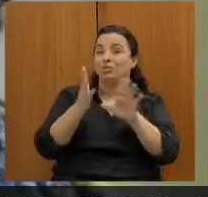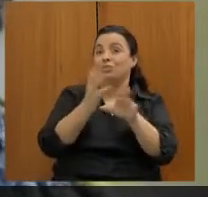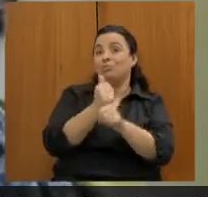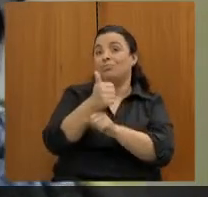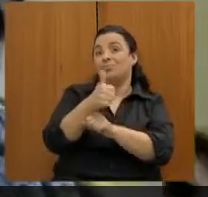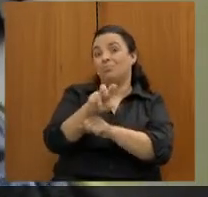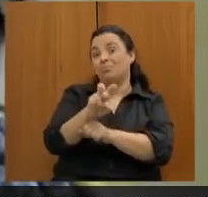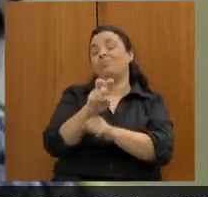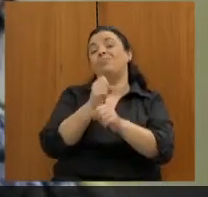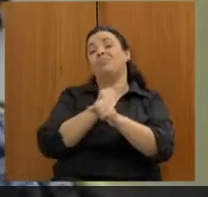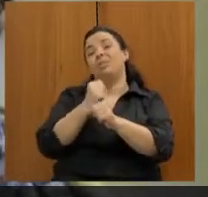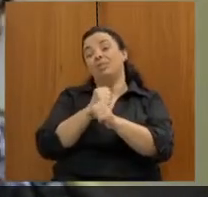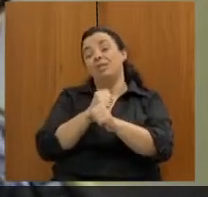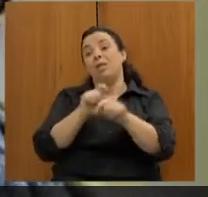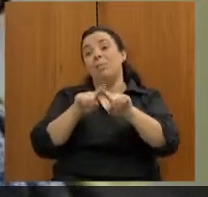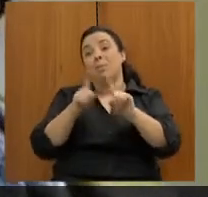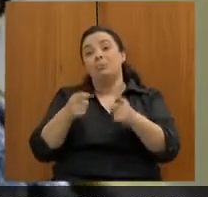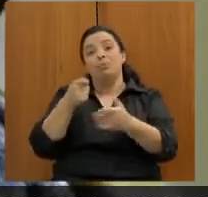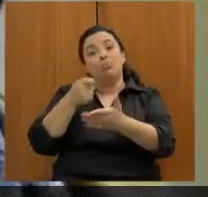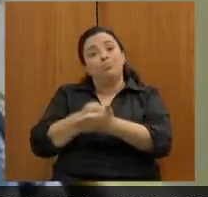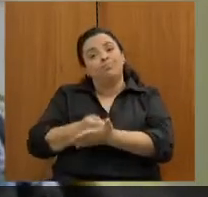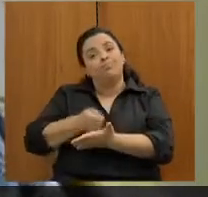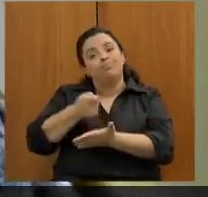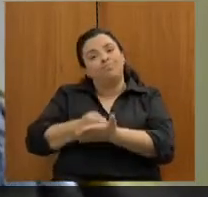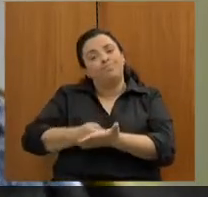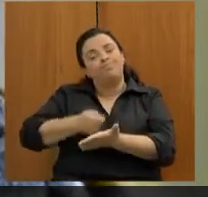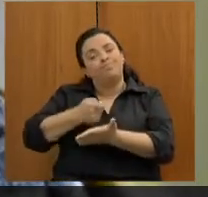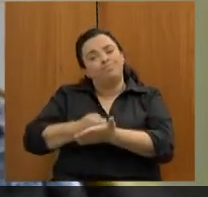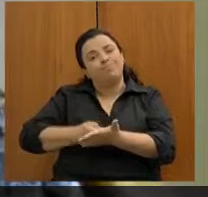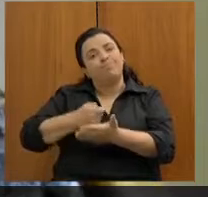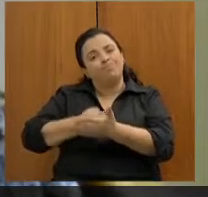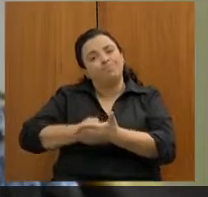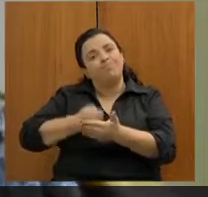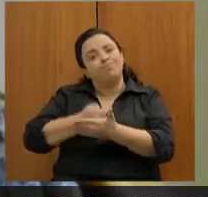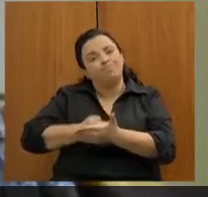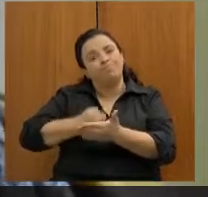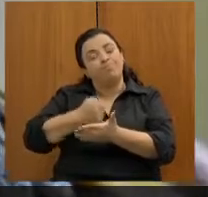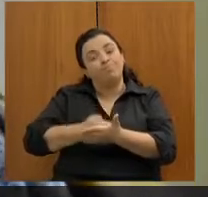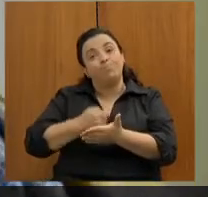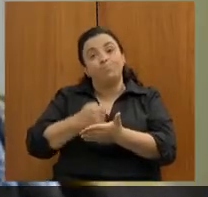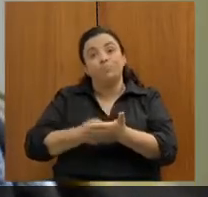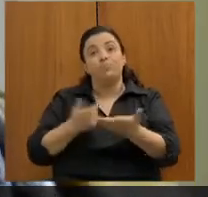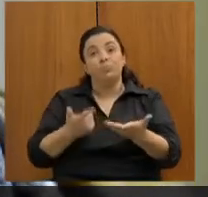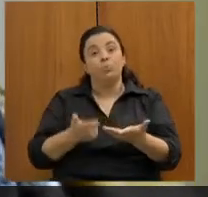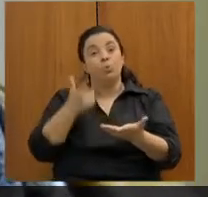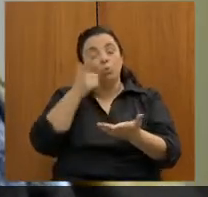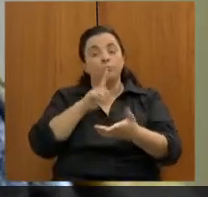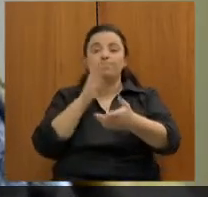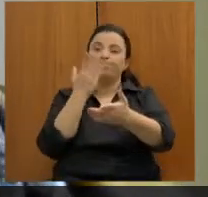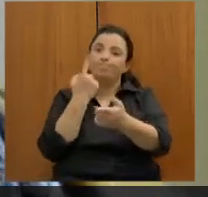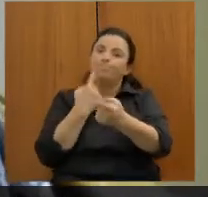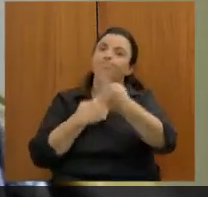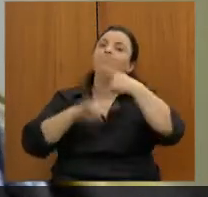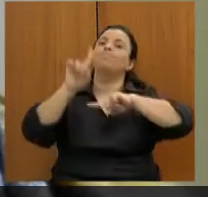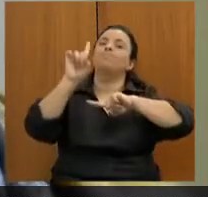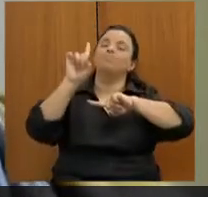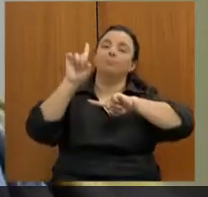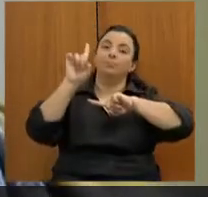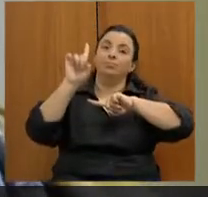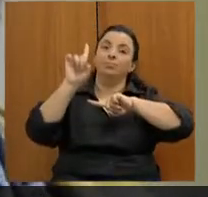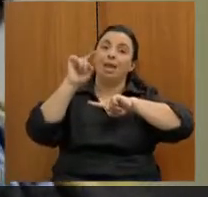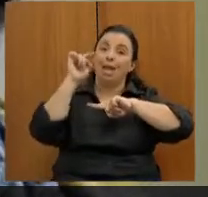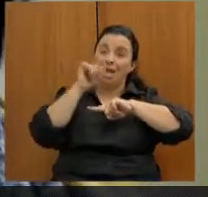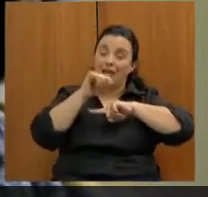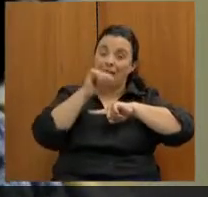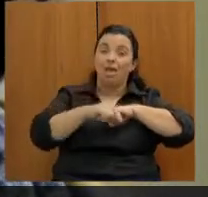enfrentar tentar existir nessa busca pela superação da violência de gênero